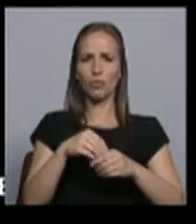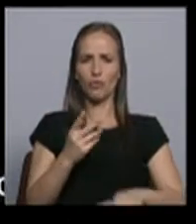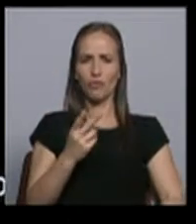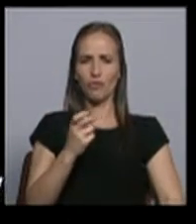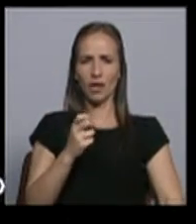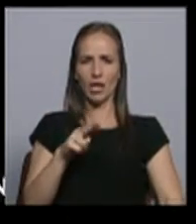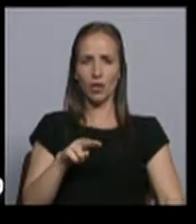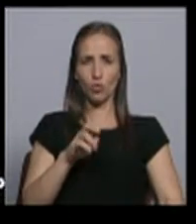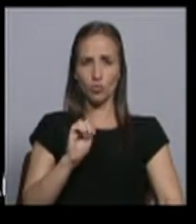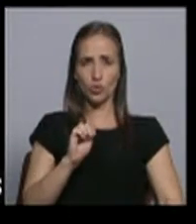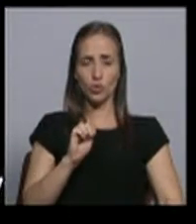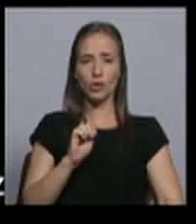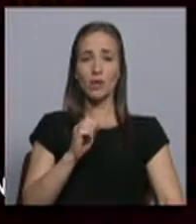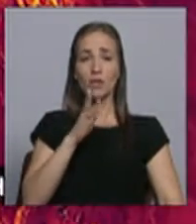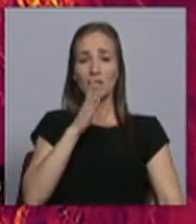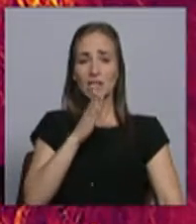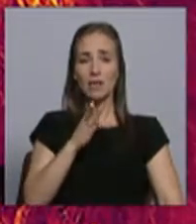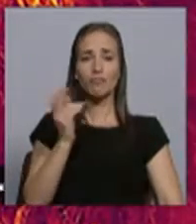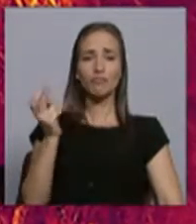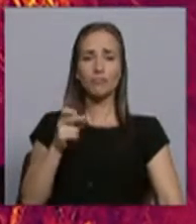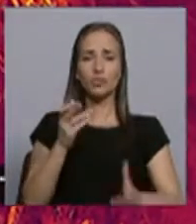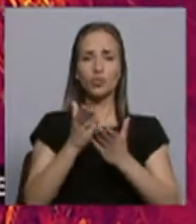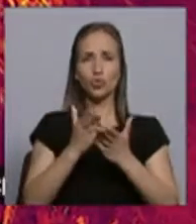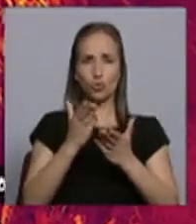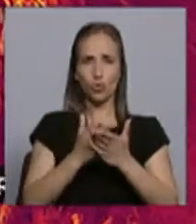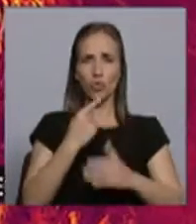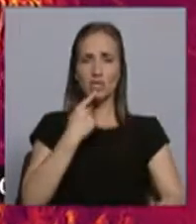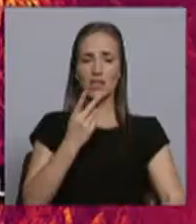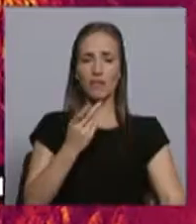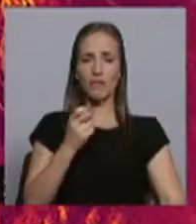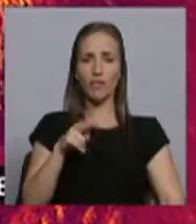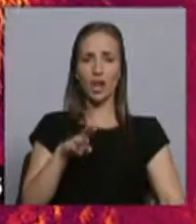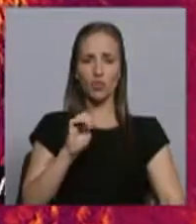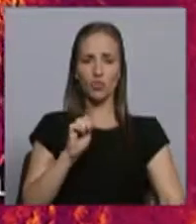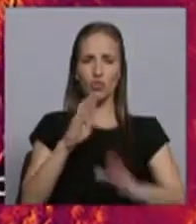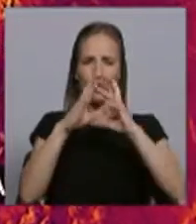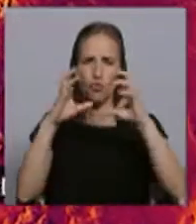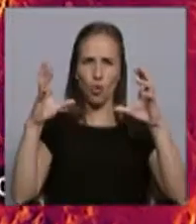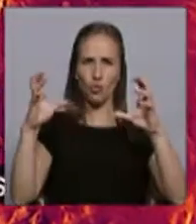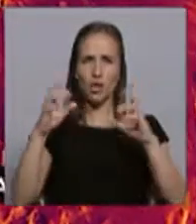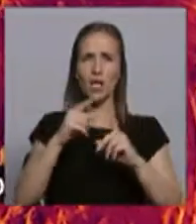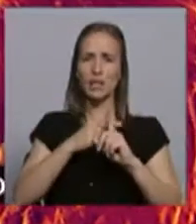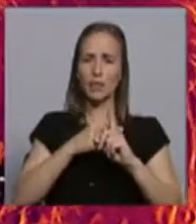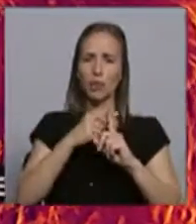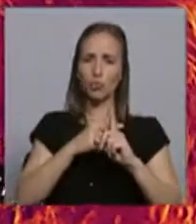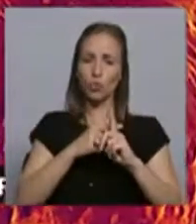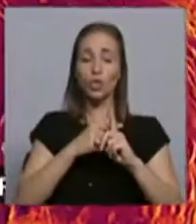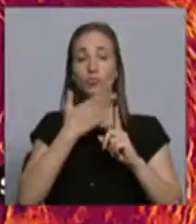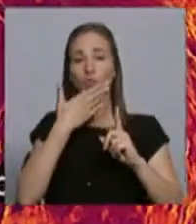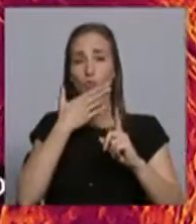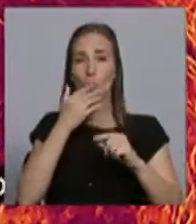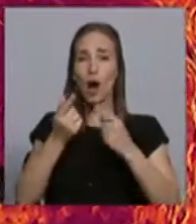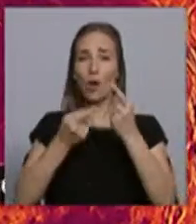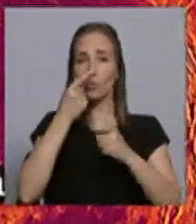muito rapidamente para dizer que também apareceu um estudo que diz que em Vênus, as nuvens, nós temos ali uma zona com temperaturas agradáveis em Vênus, que alguns cientistas pensavam que podia